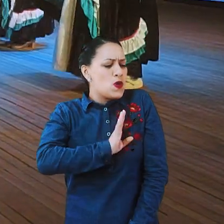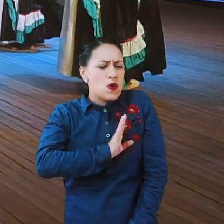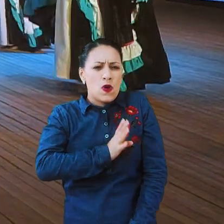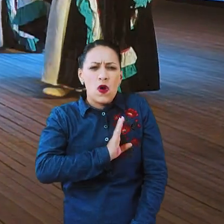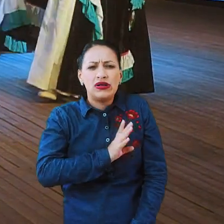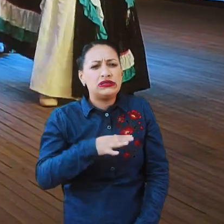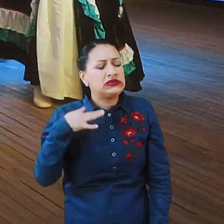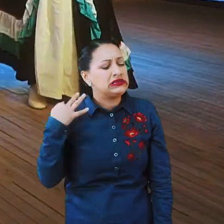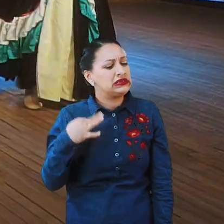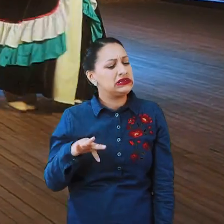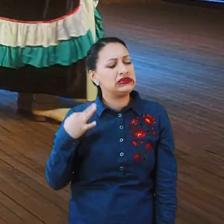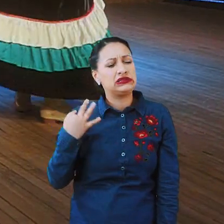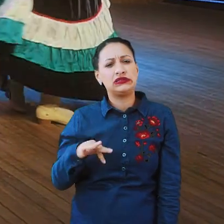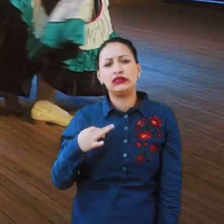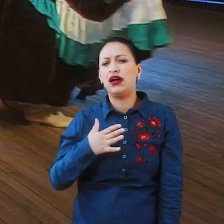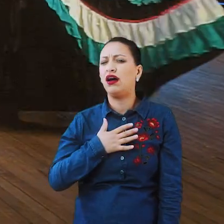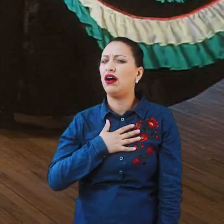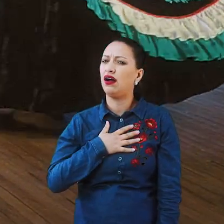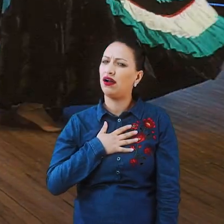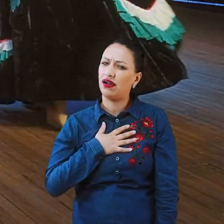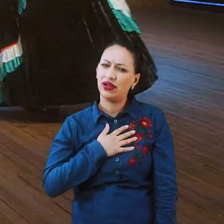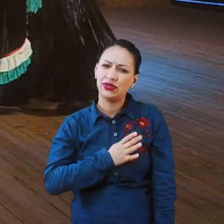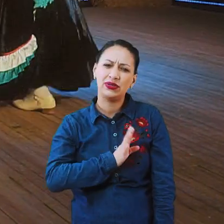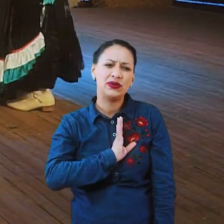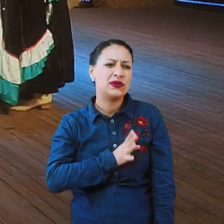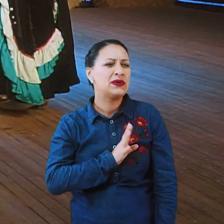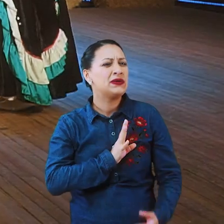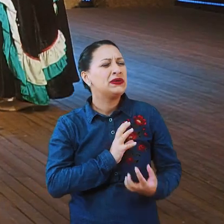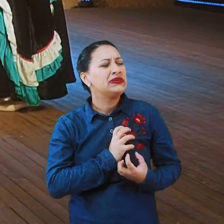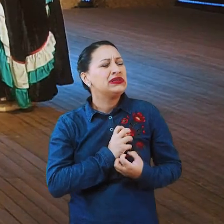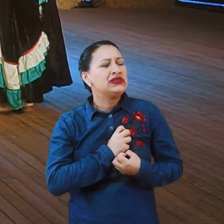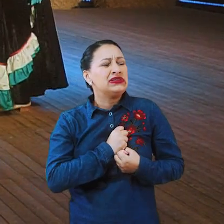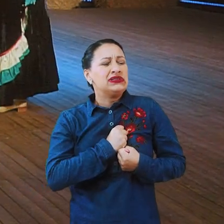coração. Ai, dá uma dor no